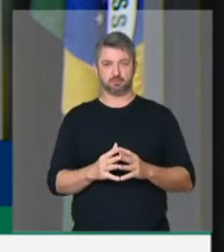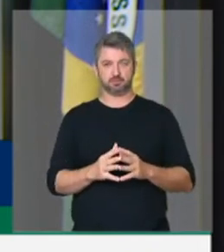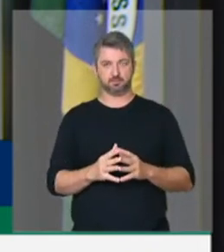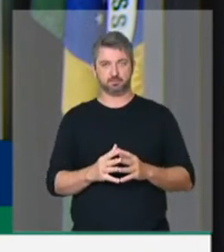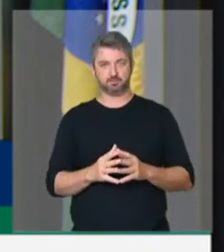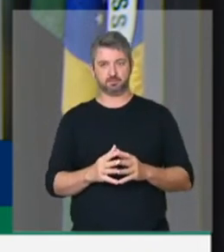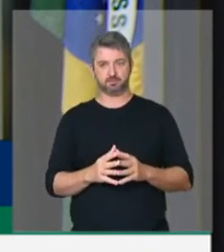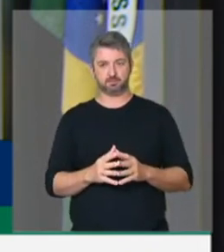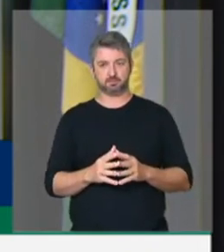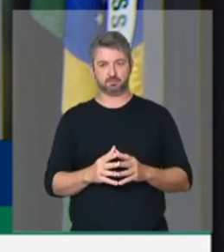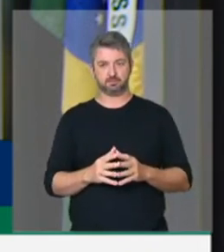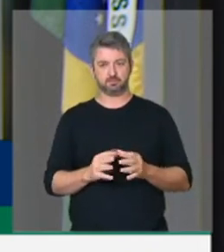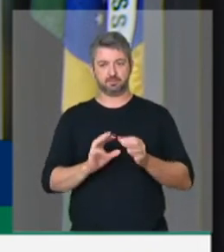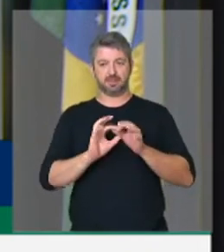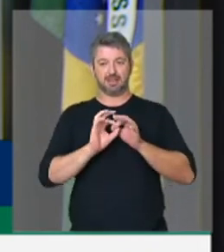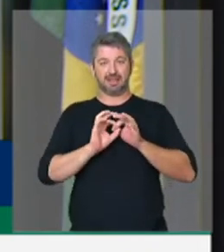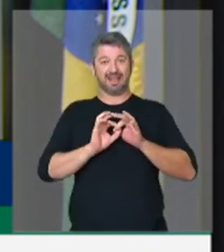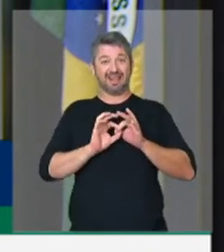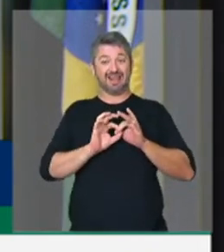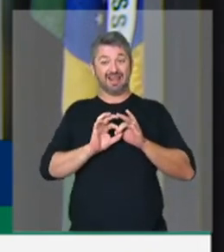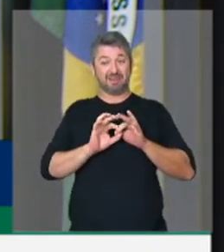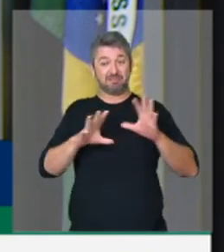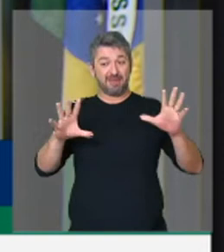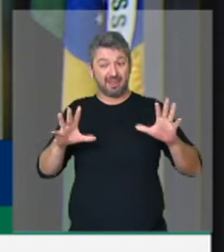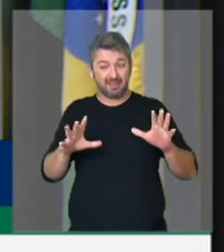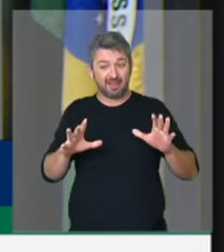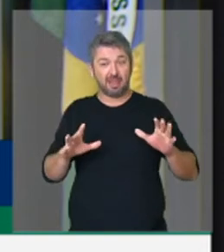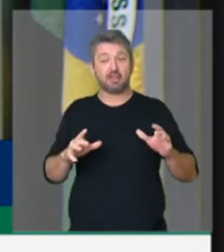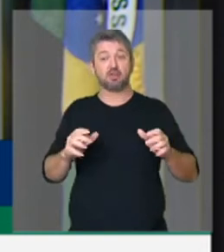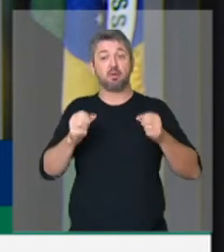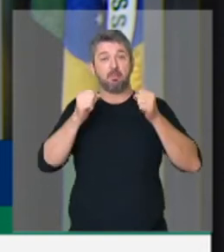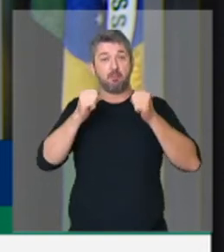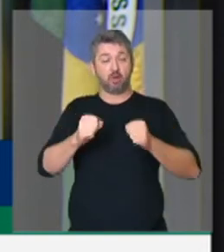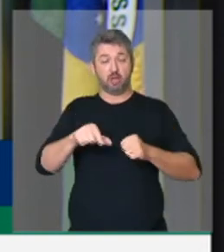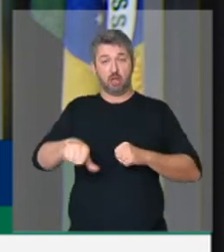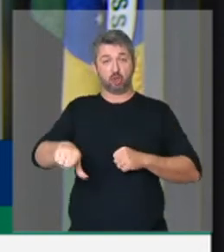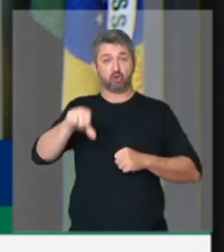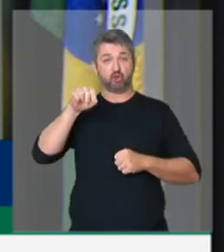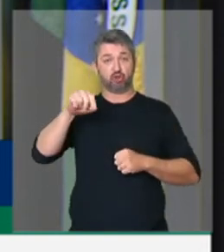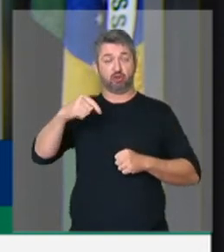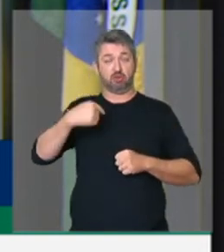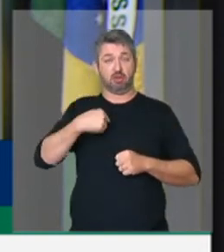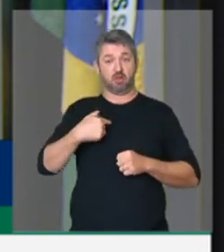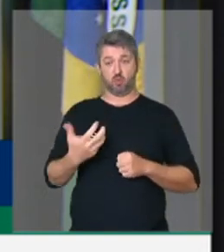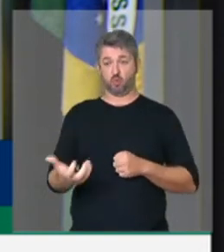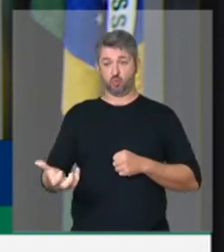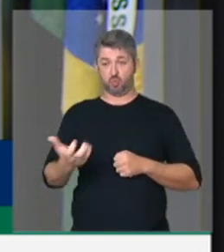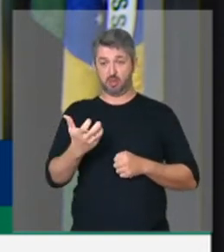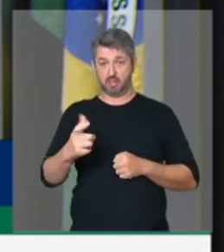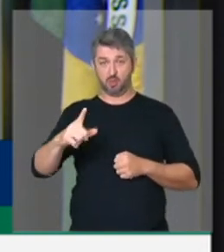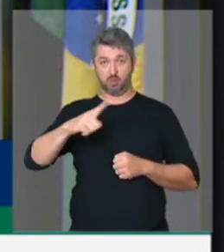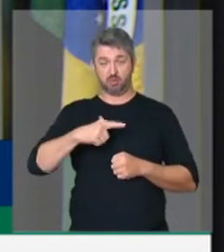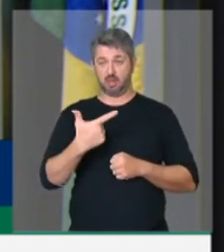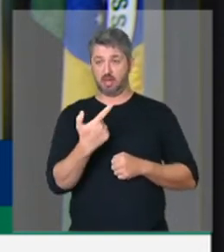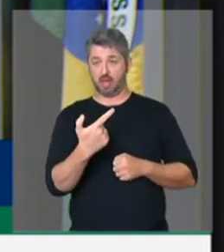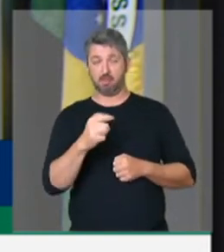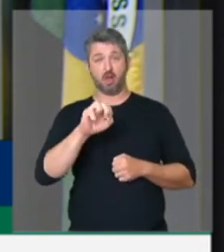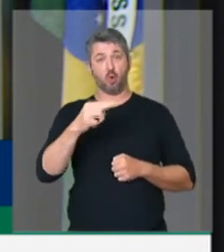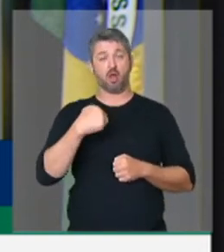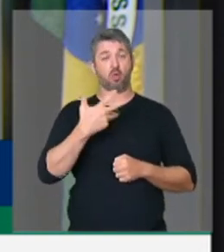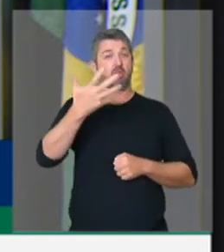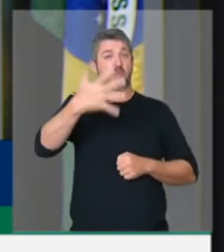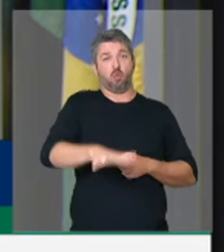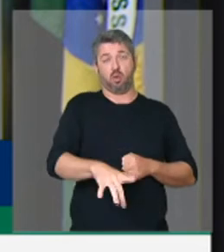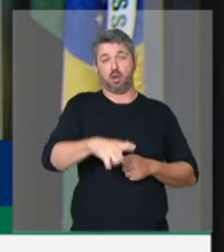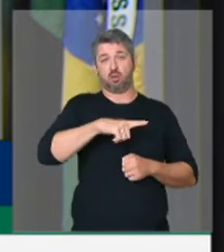A liberdade é liberdade de poder escolher em ter ou não ter uma arma. É